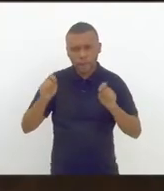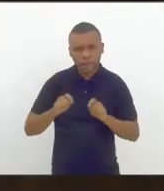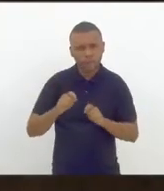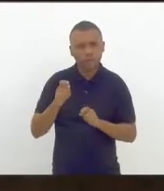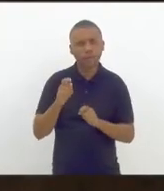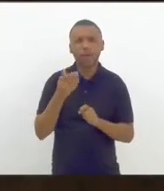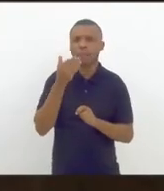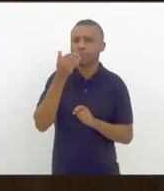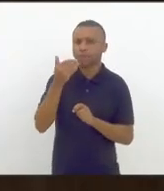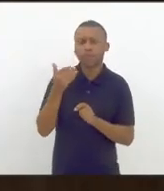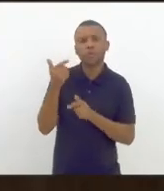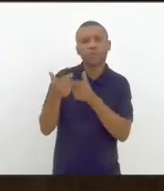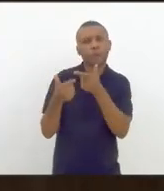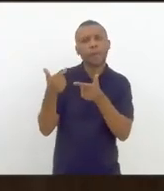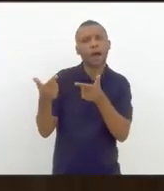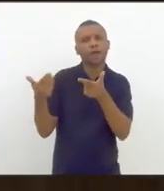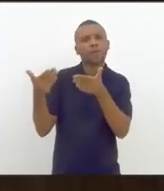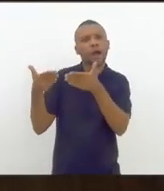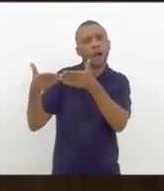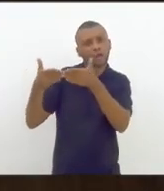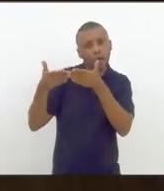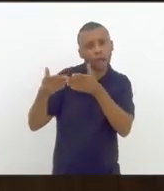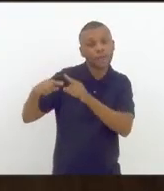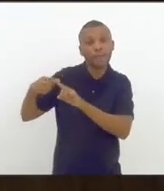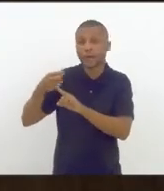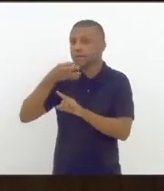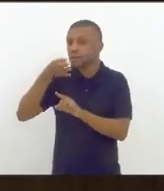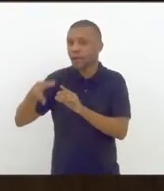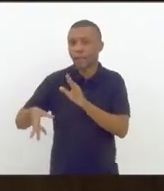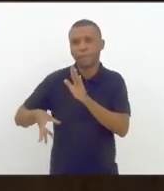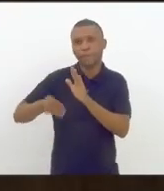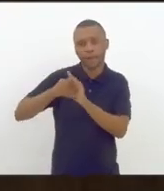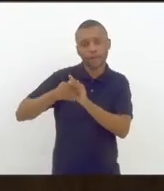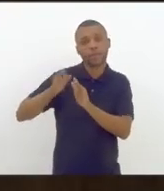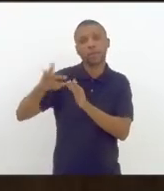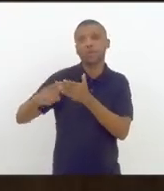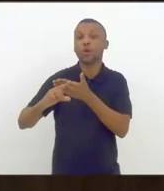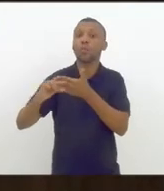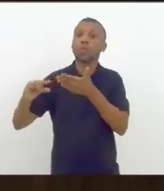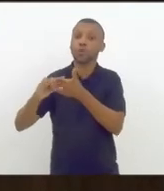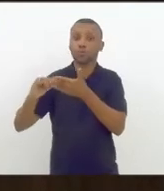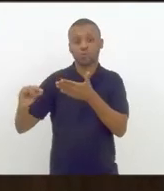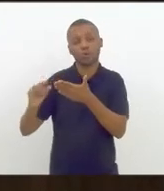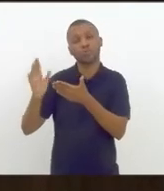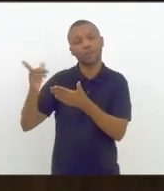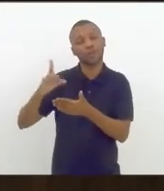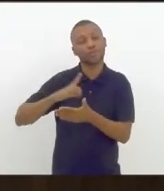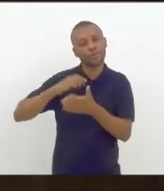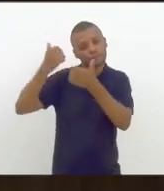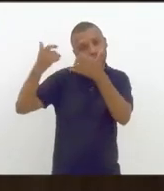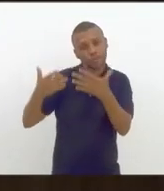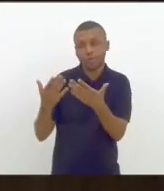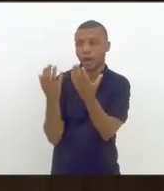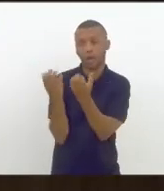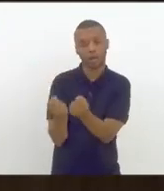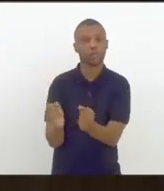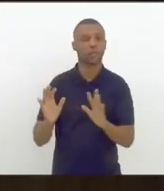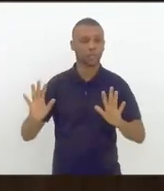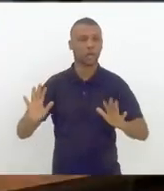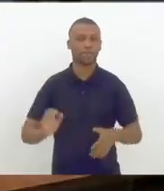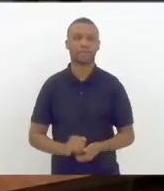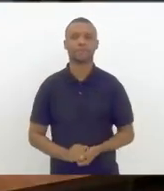os trabalhos à ordem e incorporar essa emenda, já que o autor havia dito que topava?